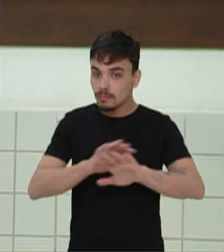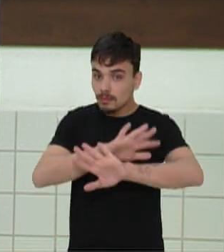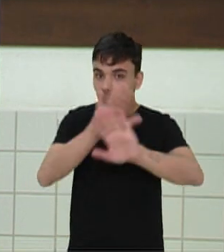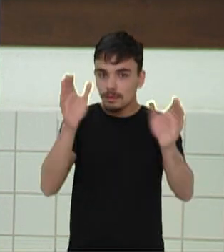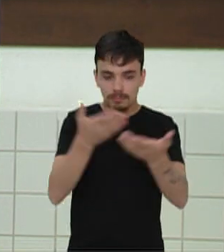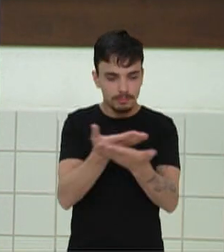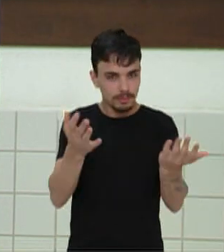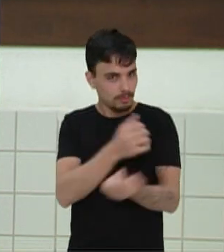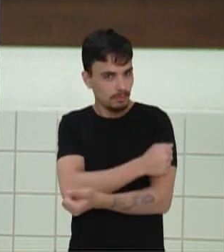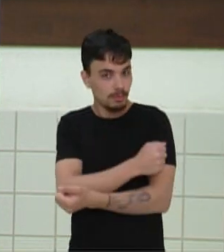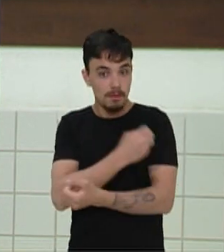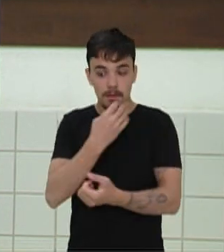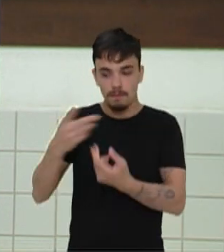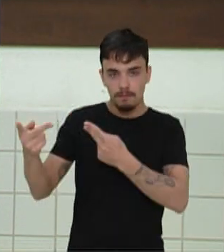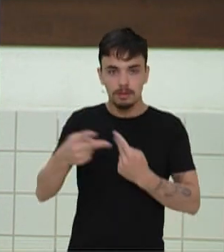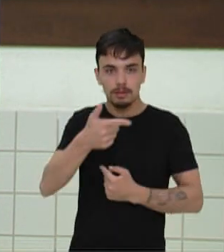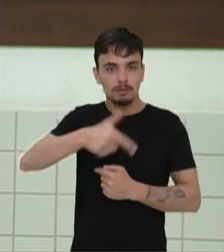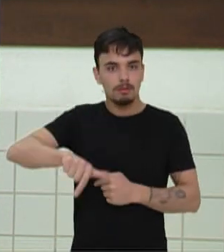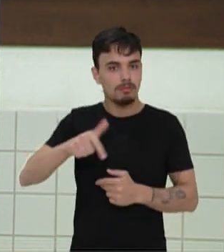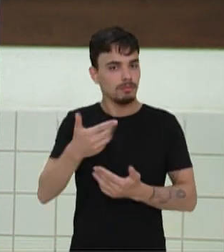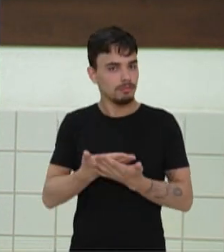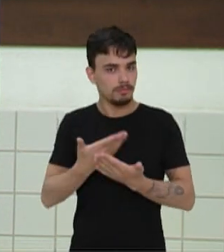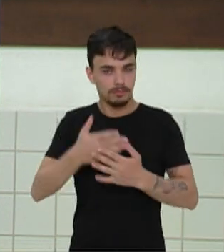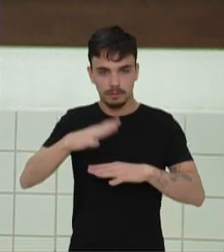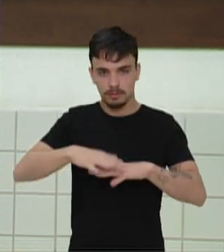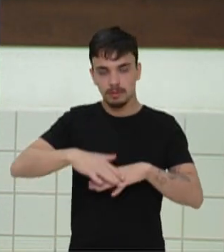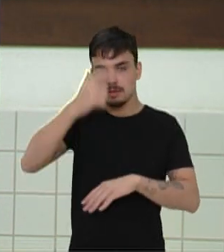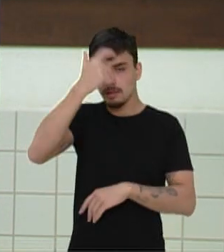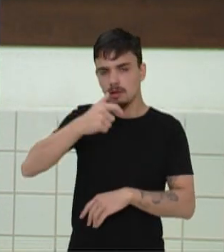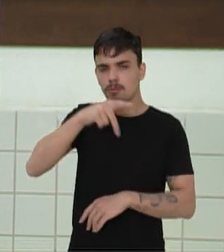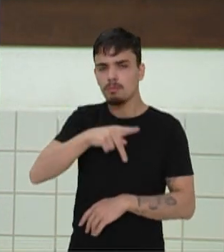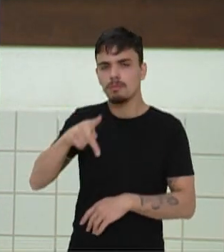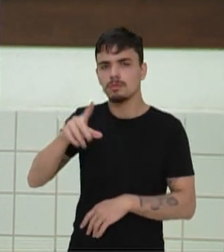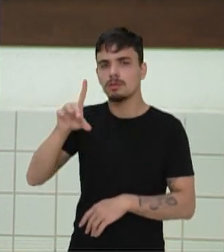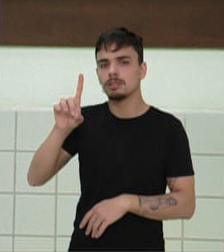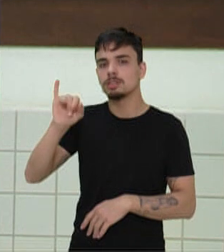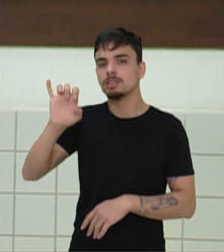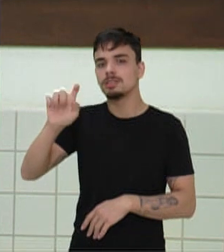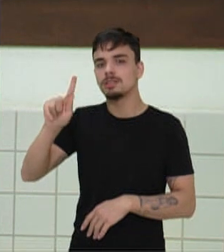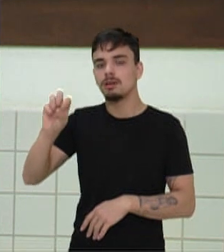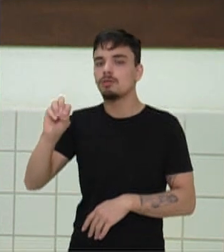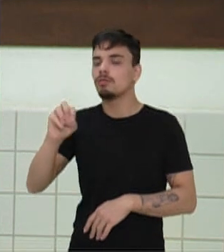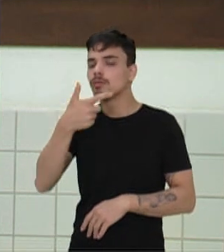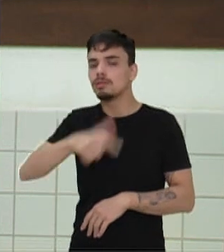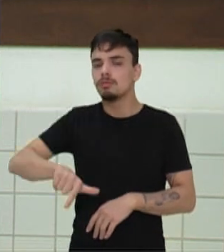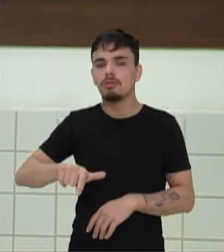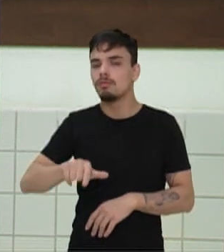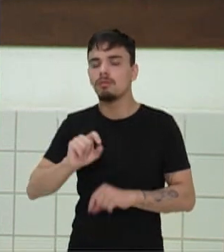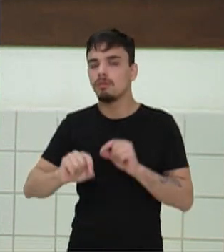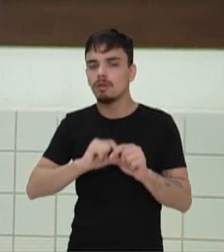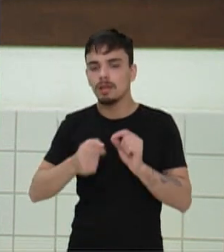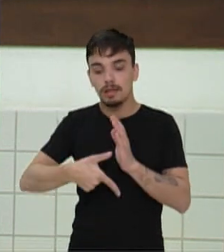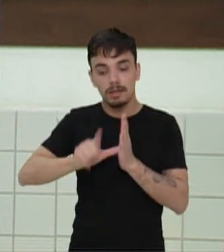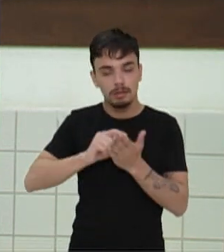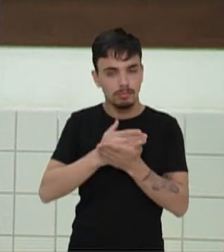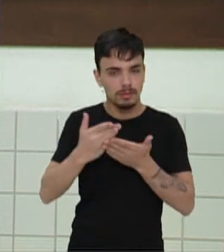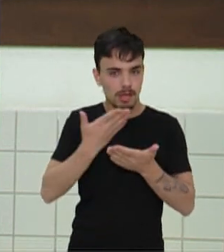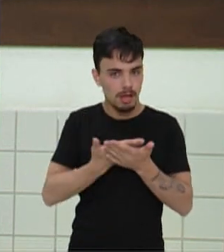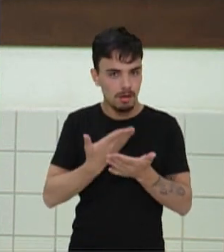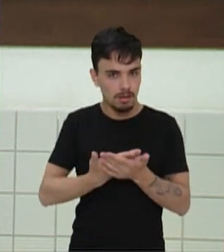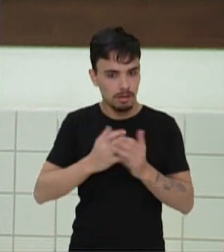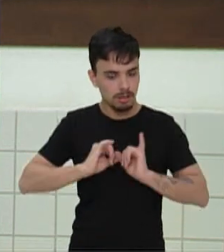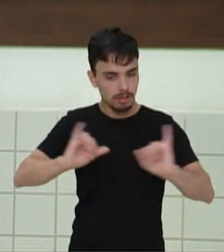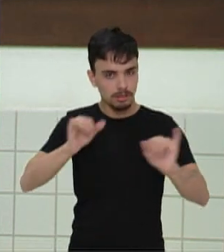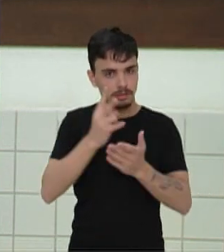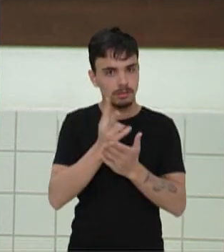Olá, alunos! Bem-vindos a mais uma aula de matemática. Eu sou o professor Diego Boing, mas antes de começar a nossa aula, vamos dar os recadinhos de